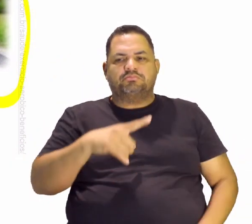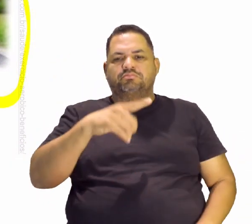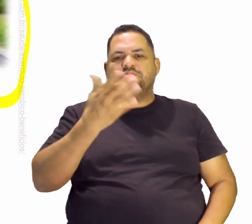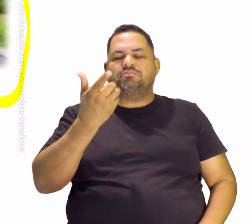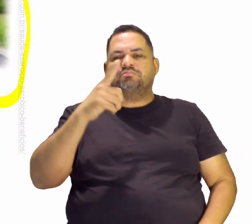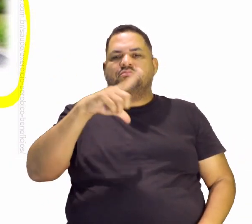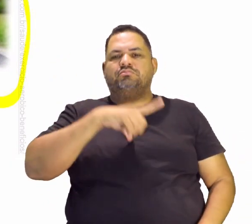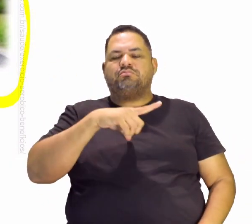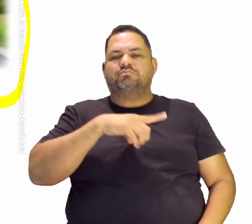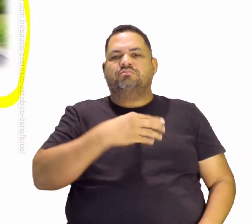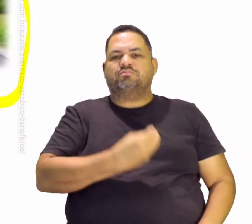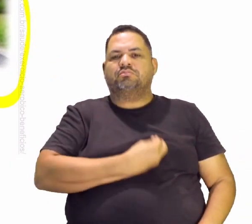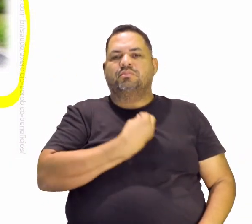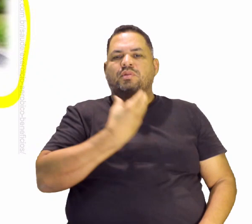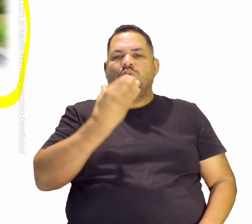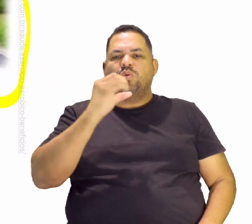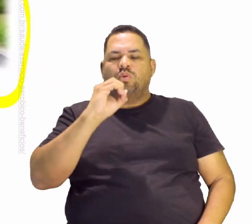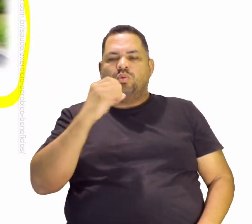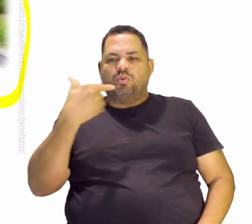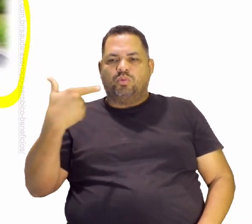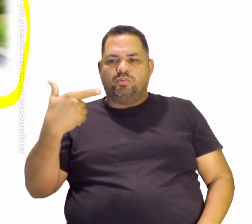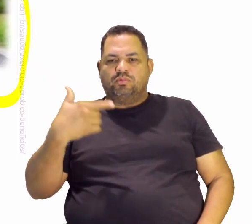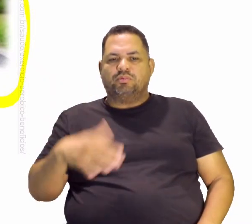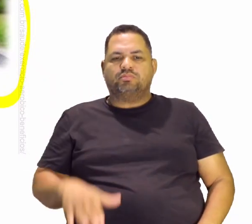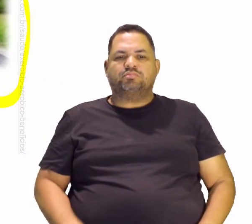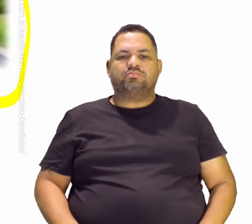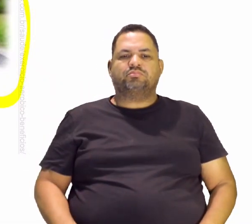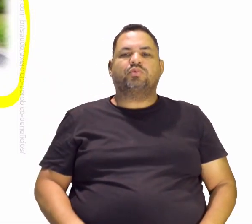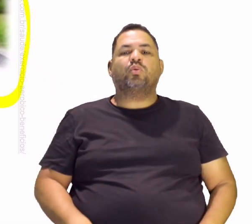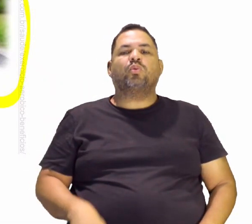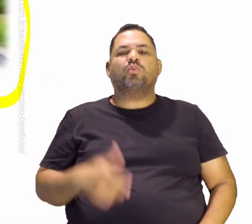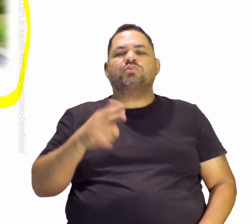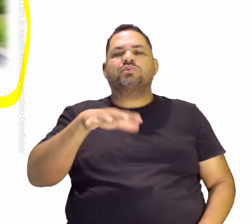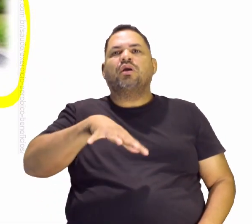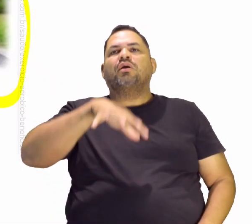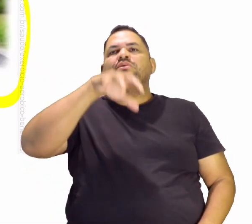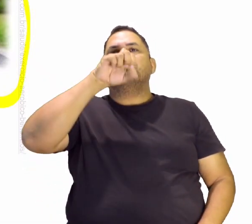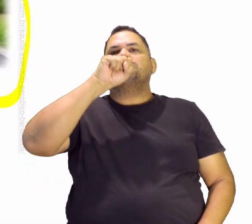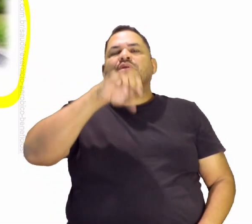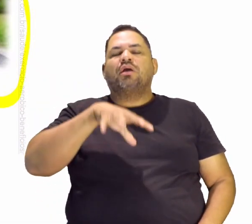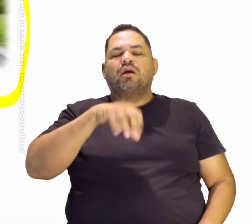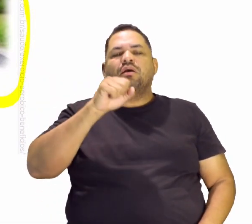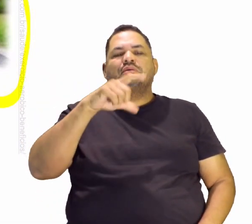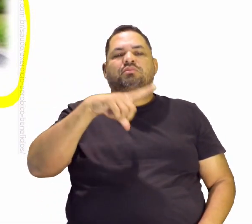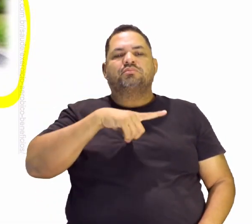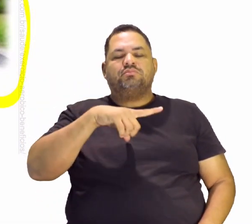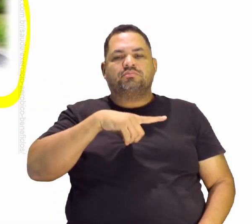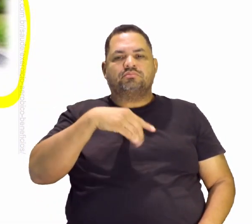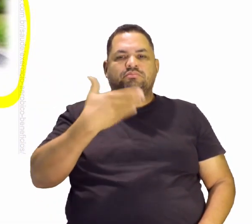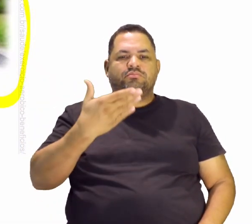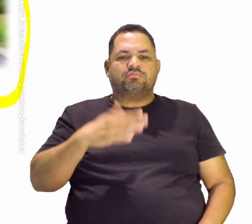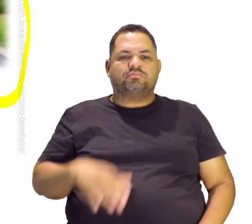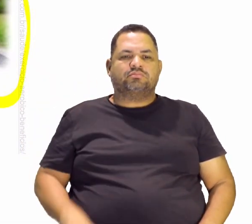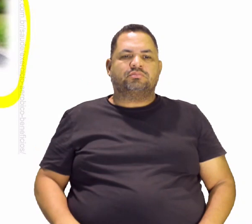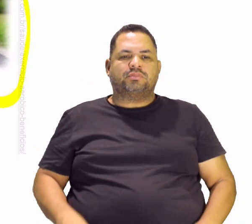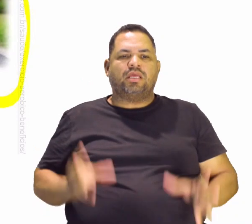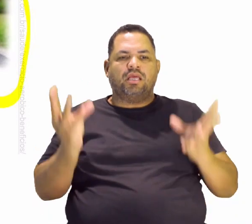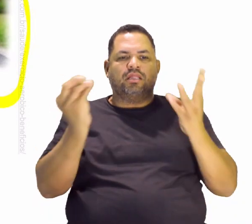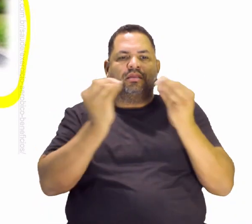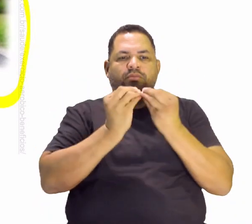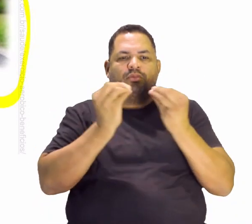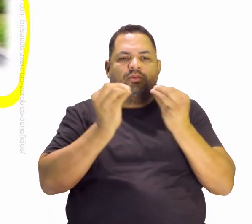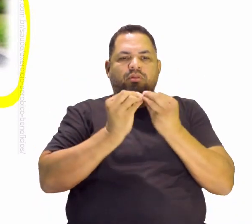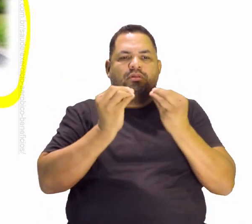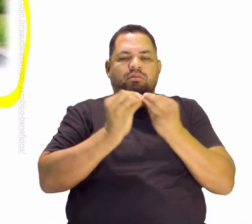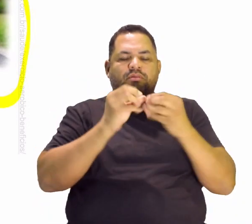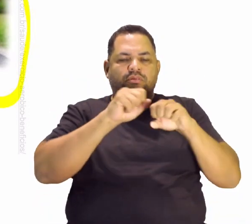uma presença de oxigênio, eu consigo fazer a captação desse oxigênio. E aí eu tenho lá as minhas moléculas quebradas em